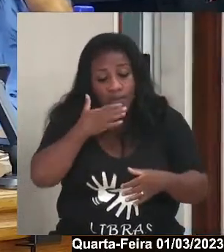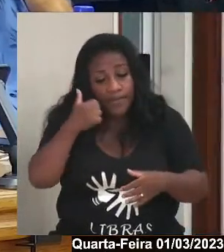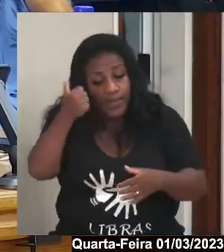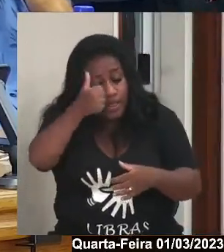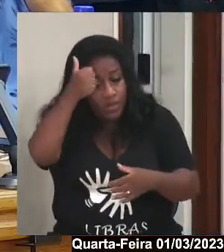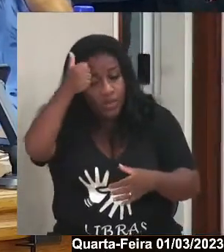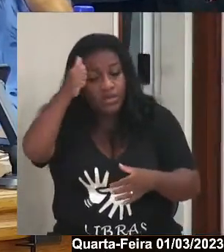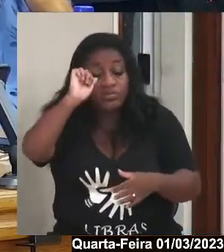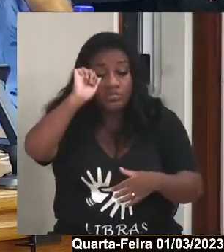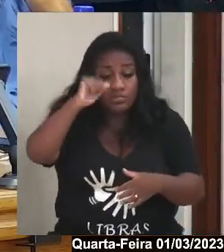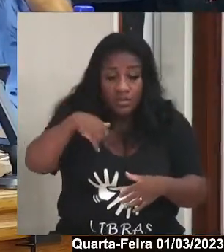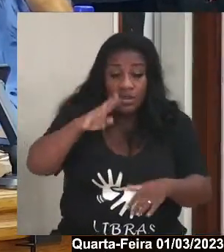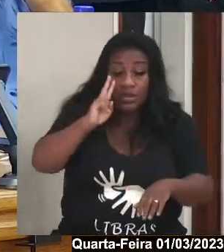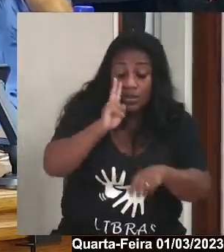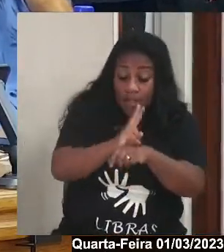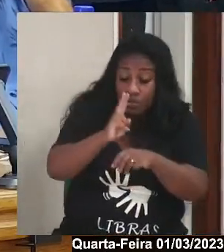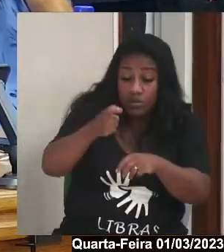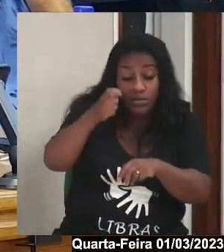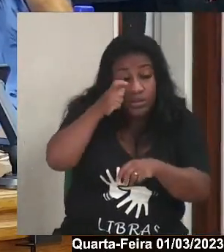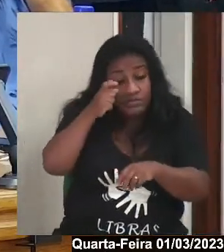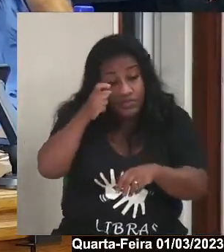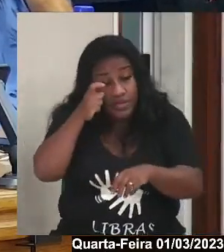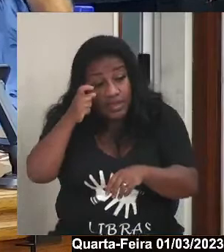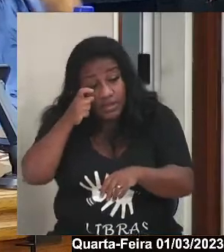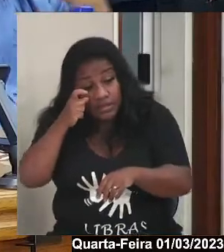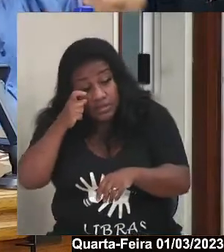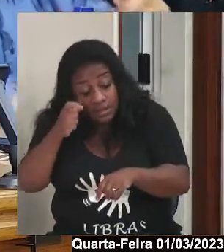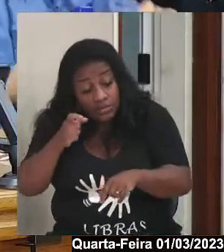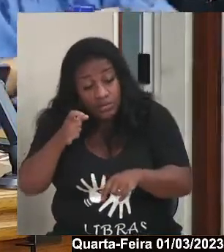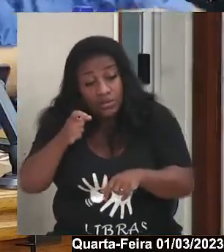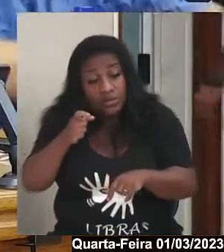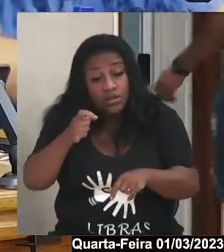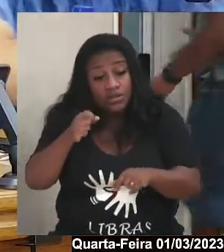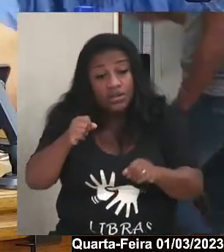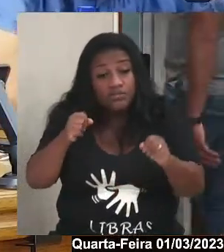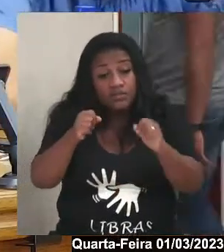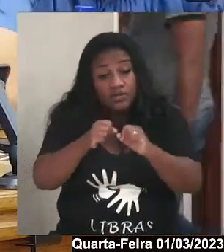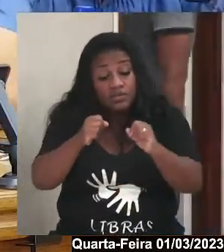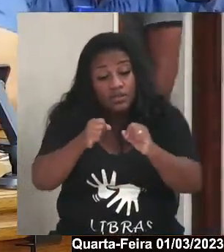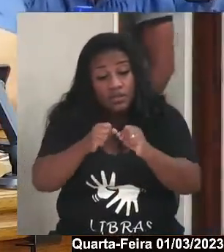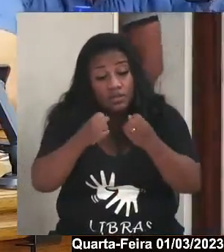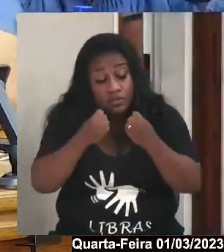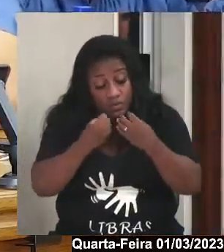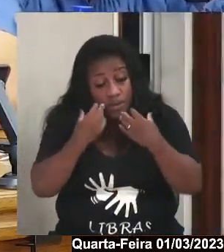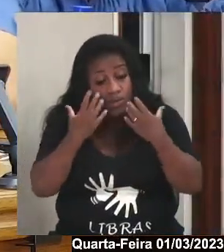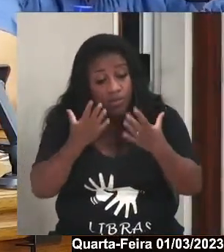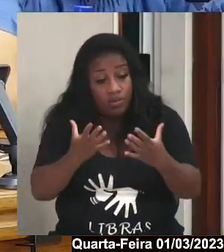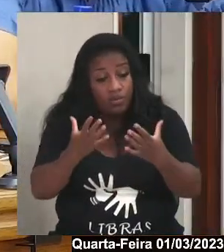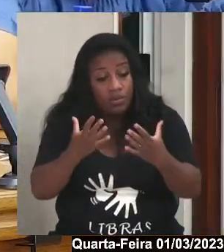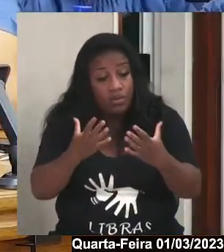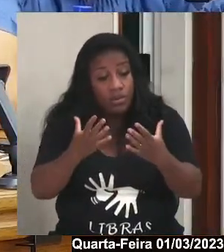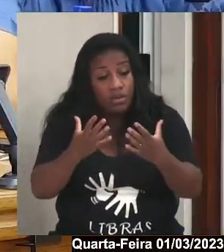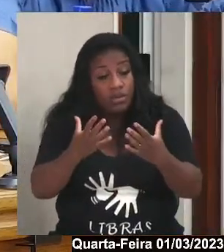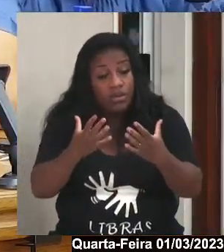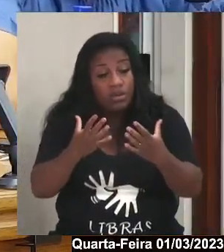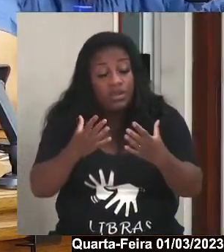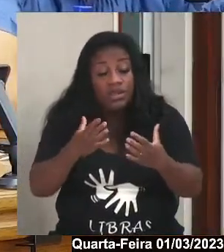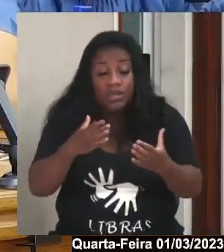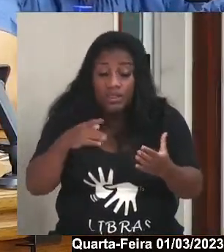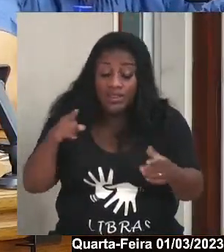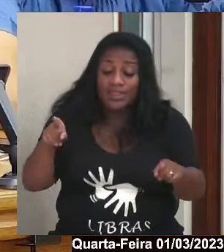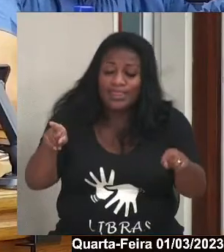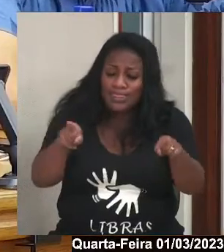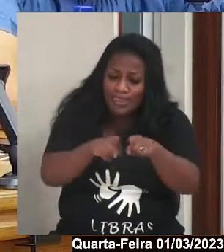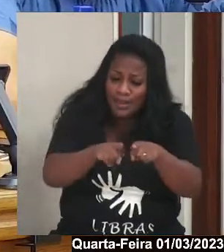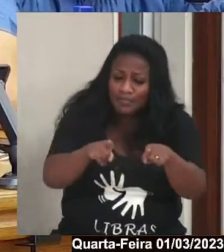cada vez mais acertar. Está ruim, é para ficar bom, por isso que o prefeito se mexe. E